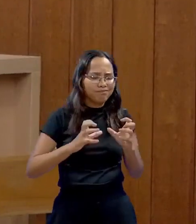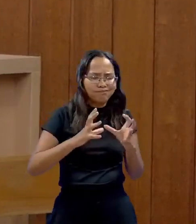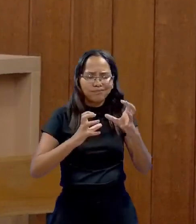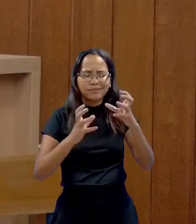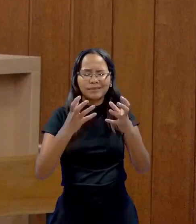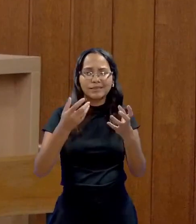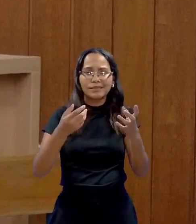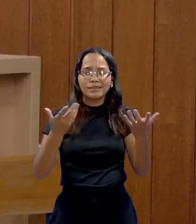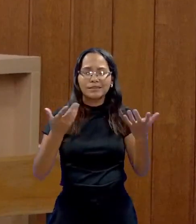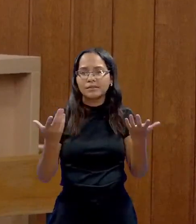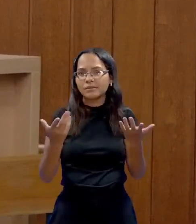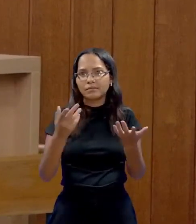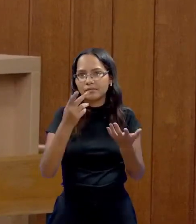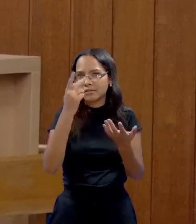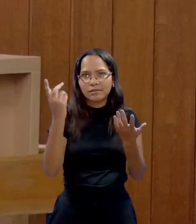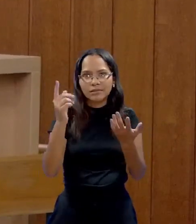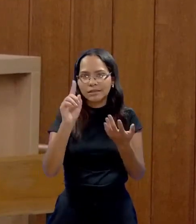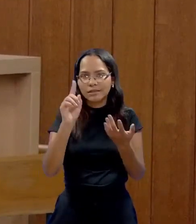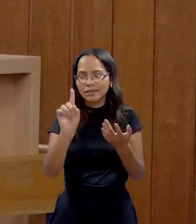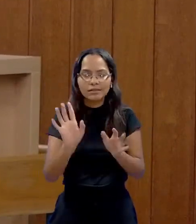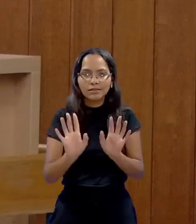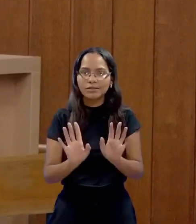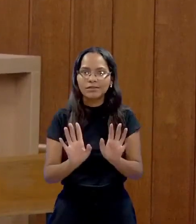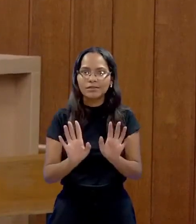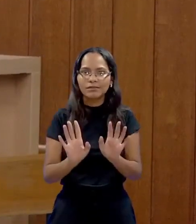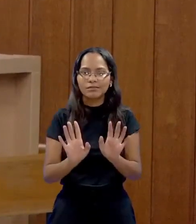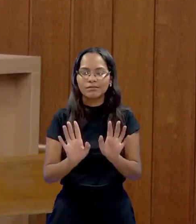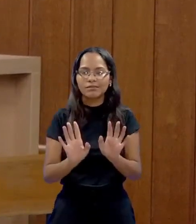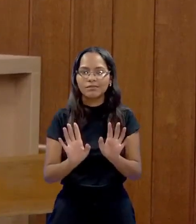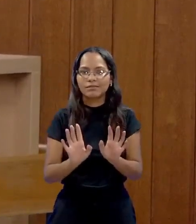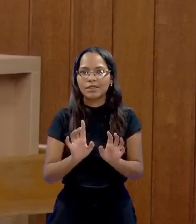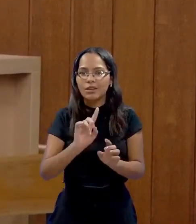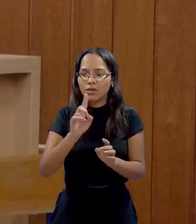Ninguém, em sã consciência,